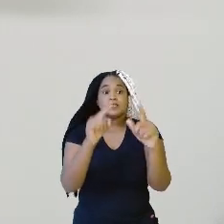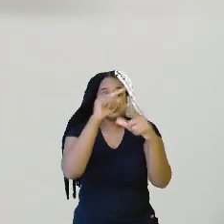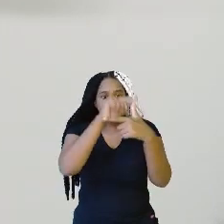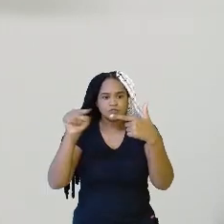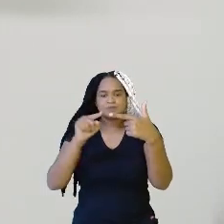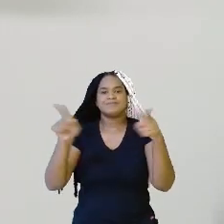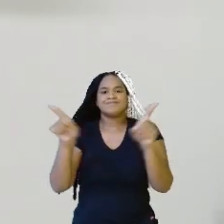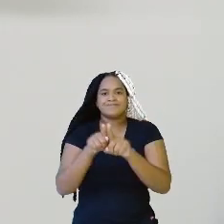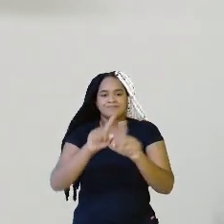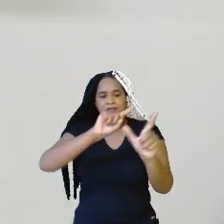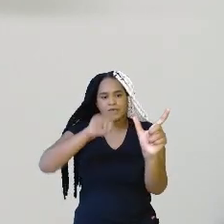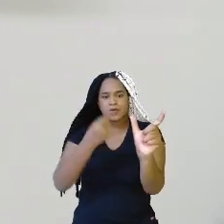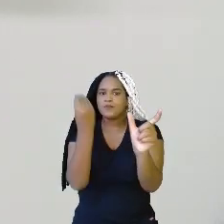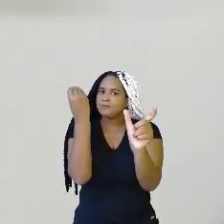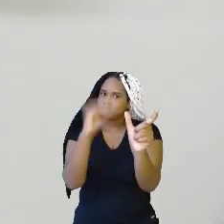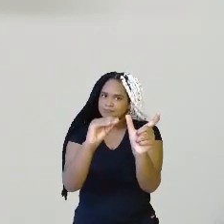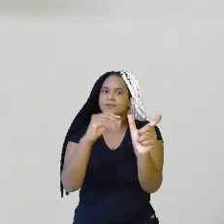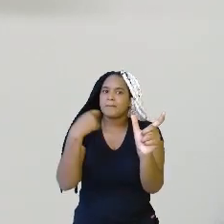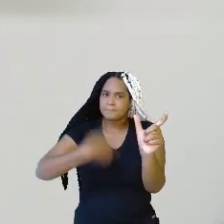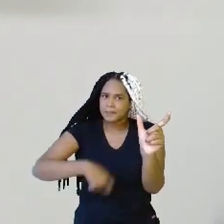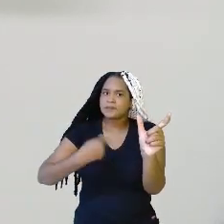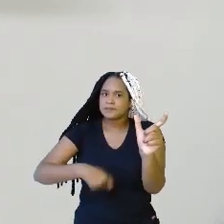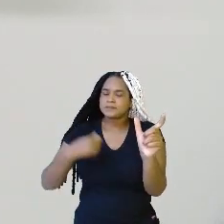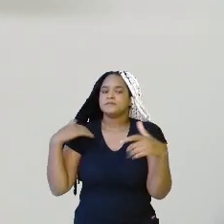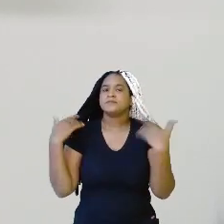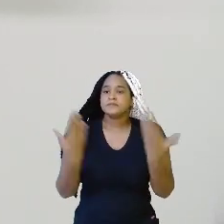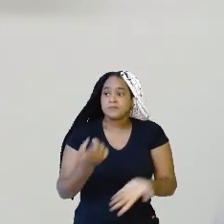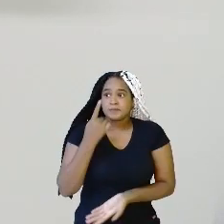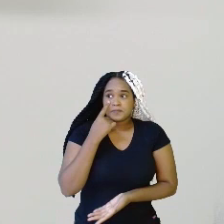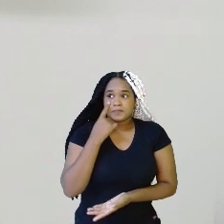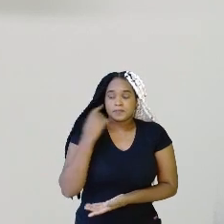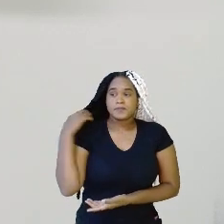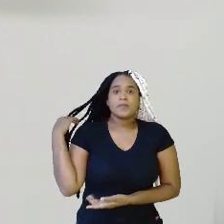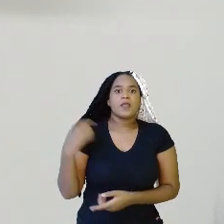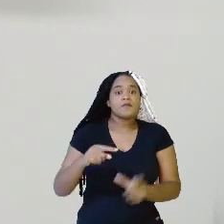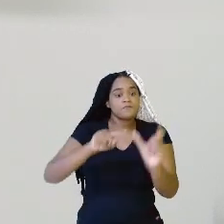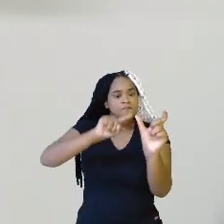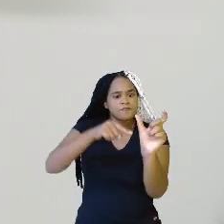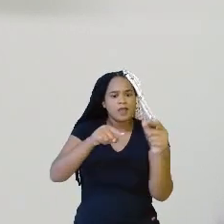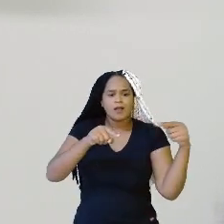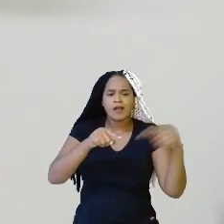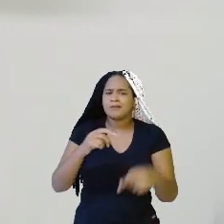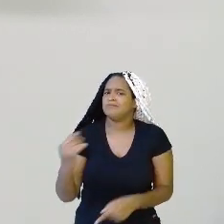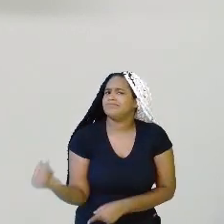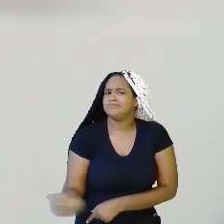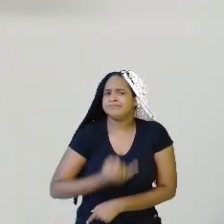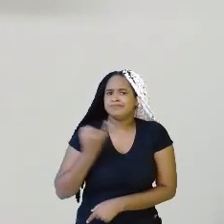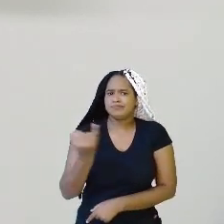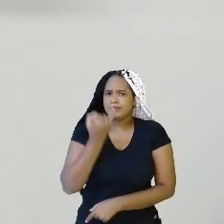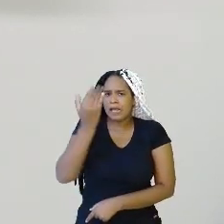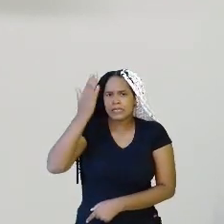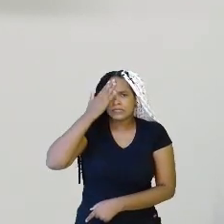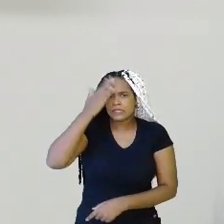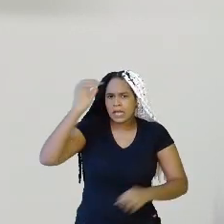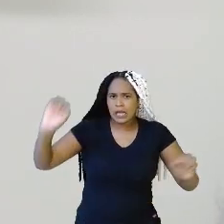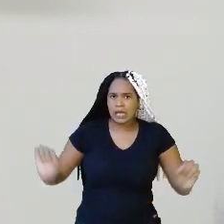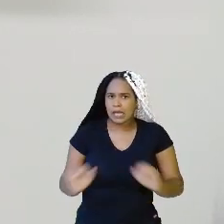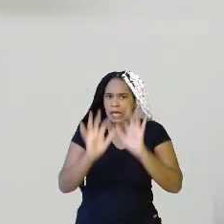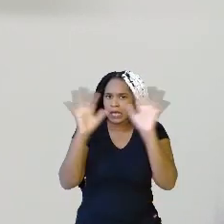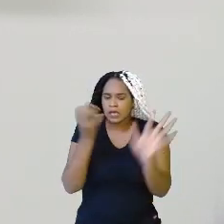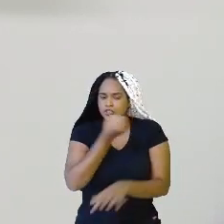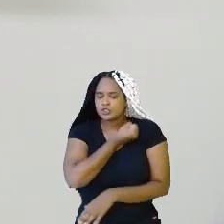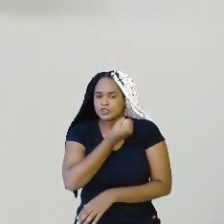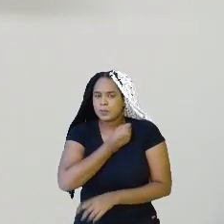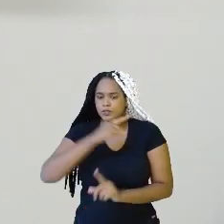vírgula. Olha aqui, ela é um fator importantíssimo para a gente entender que o